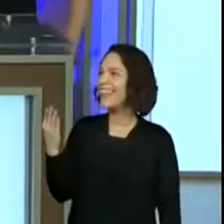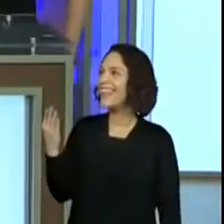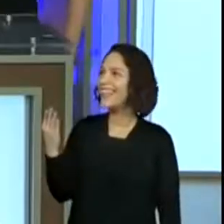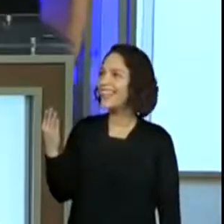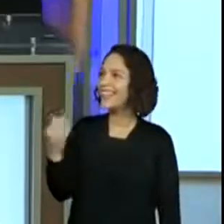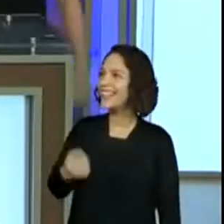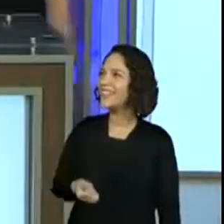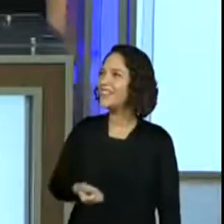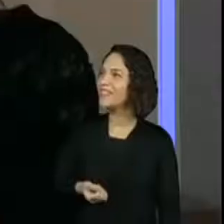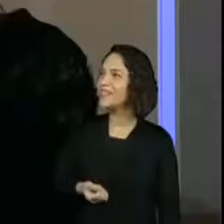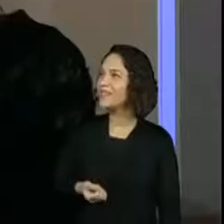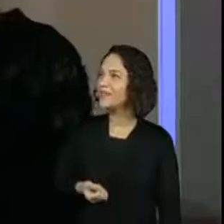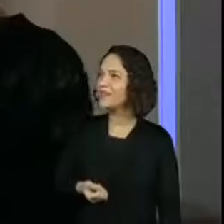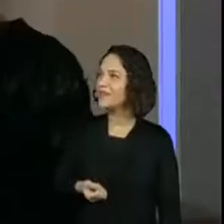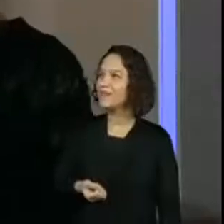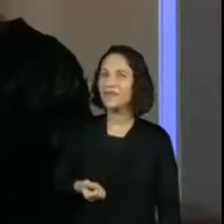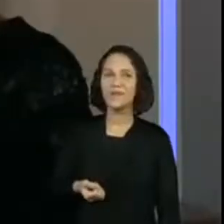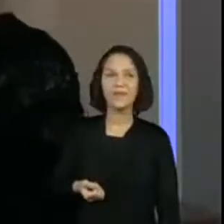ah! Olha aqui.